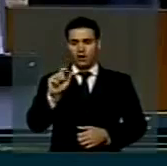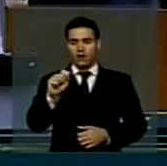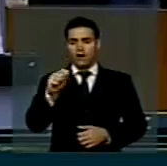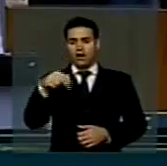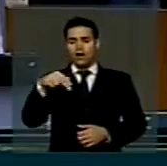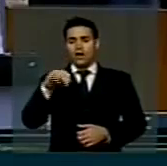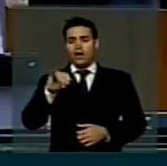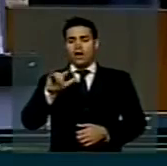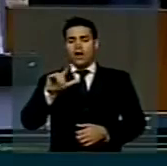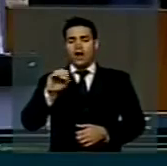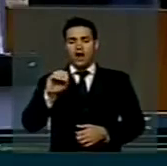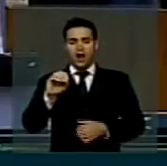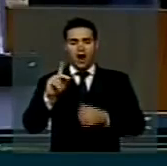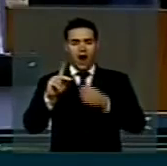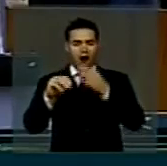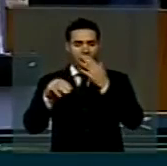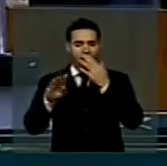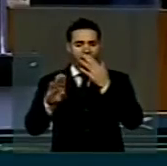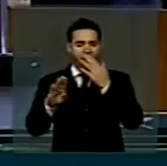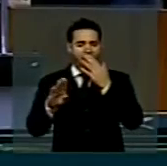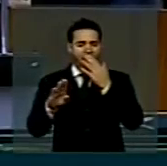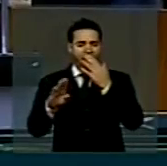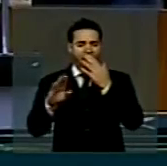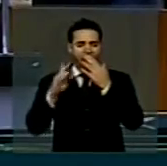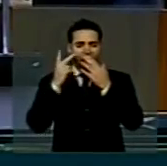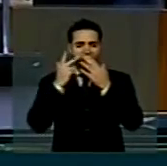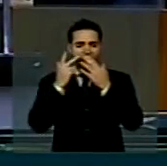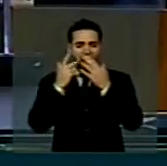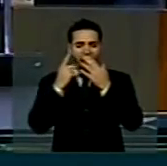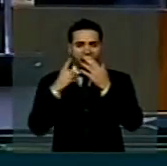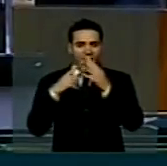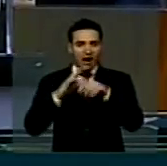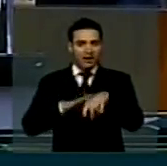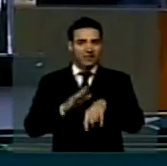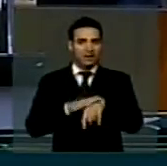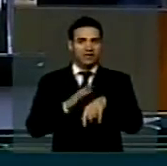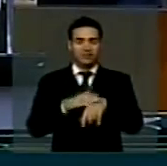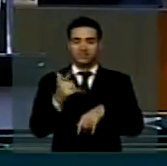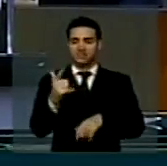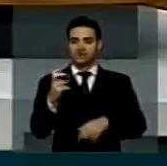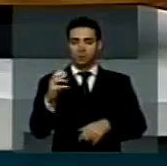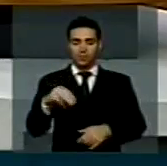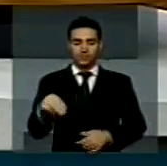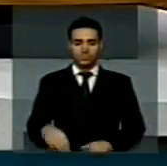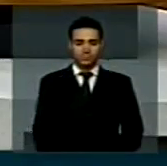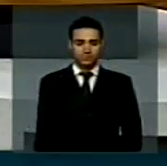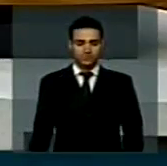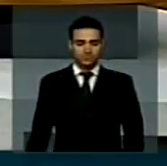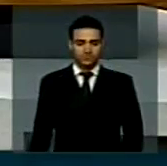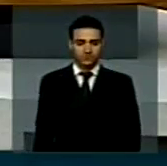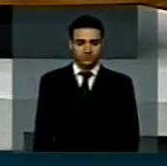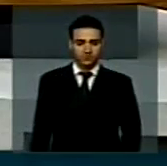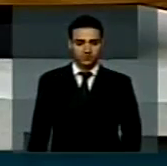Danilo Forte, do PMDB do Ceará, que terá até 25 minutos.